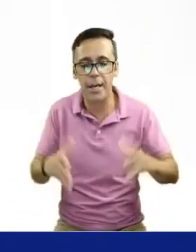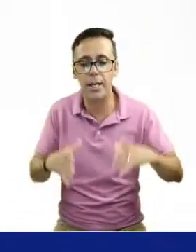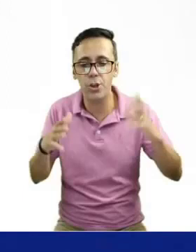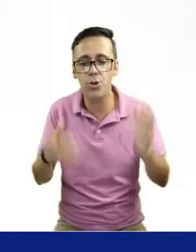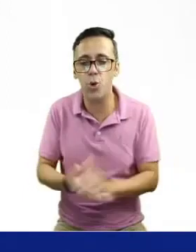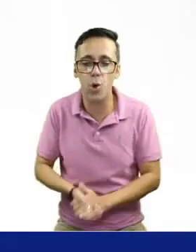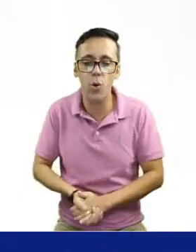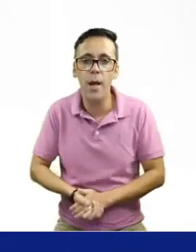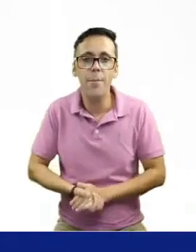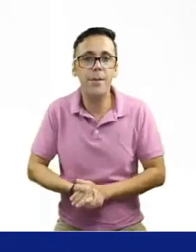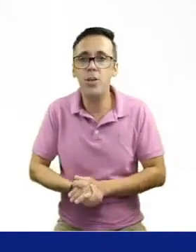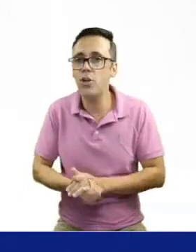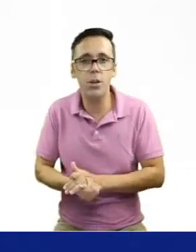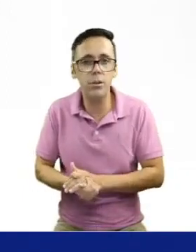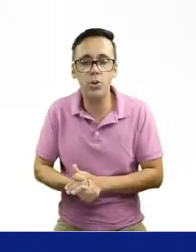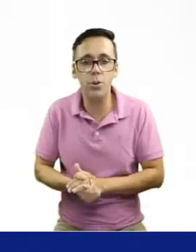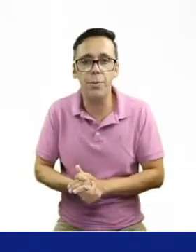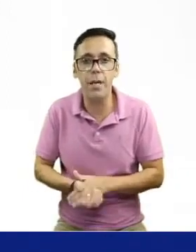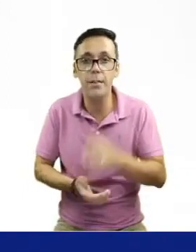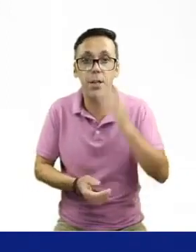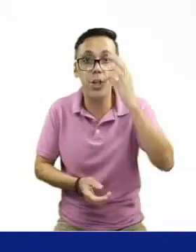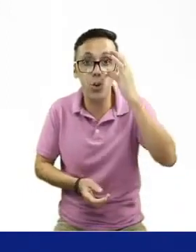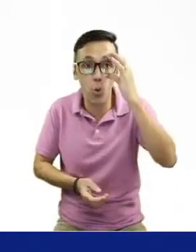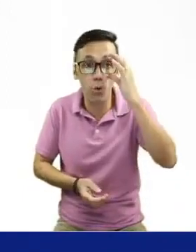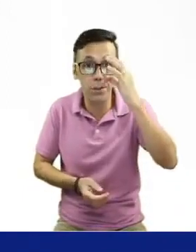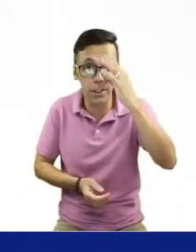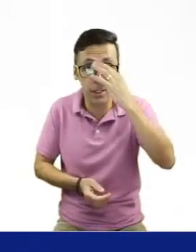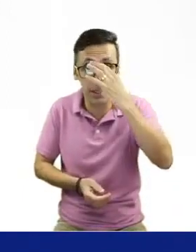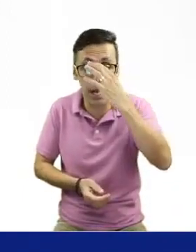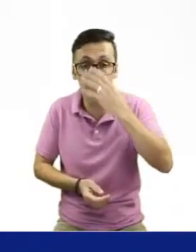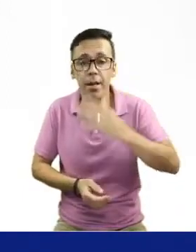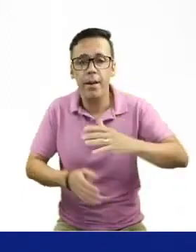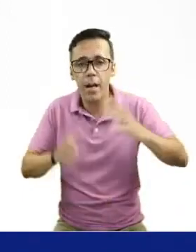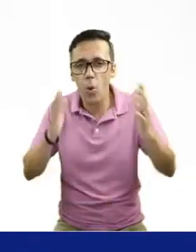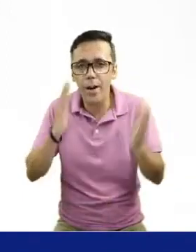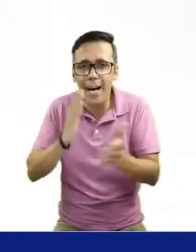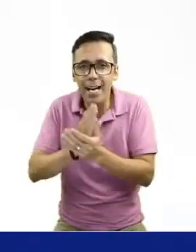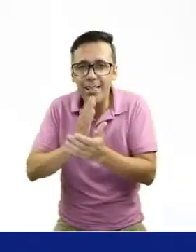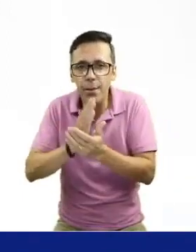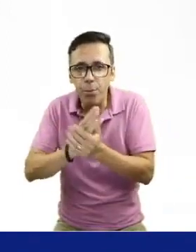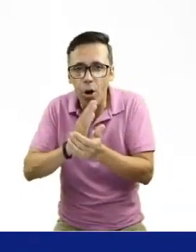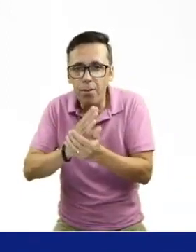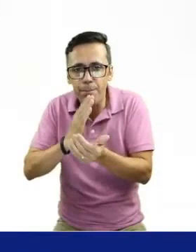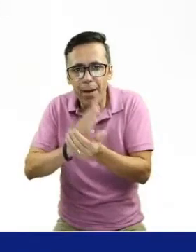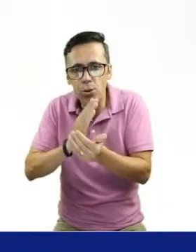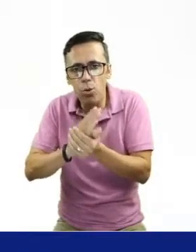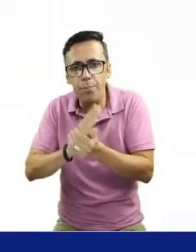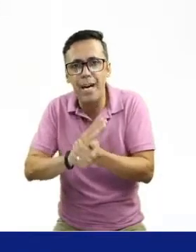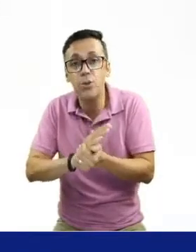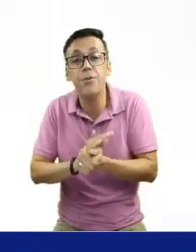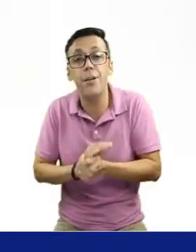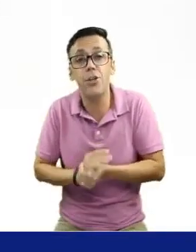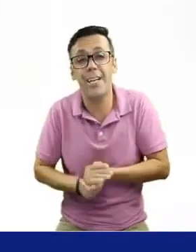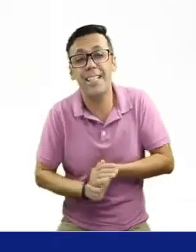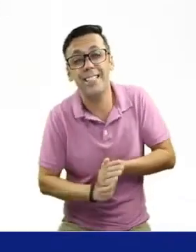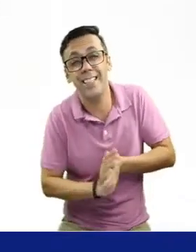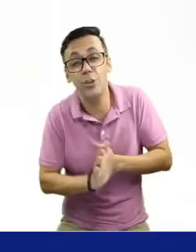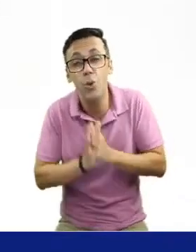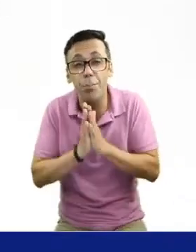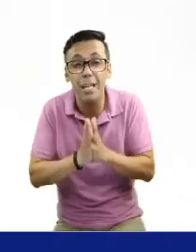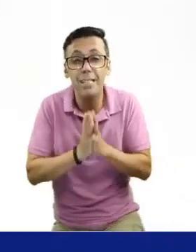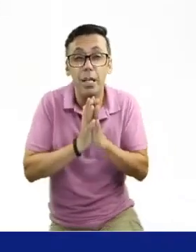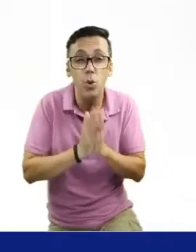todas as regras do jogo para gente não ter surpresa e a gente conseguir lá galgar essa prova passo a passo